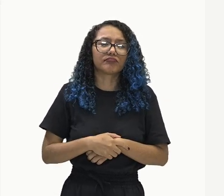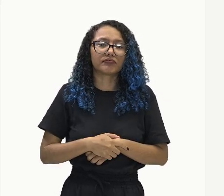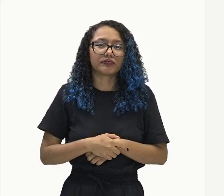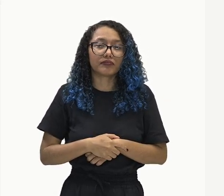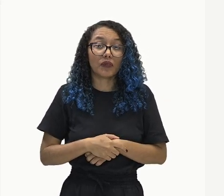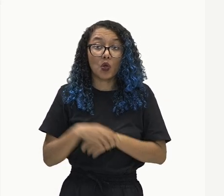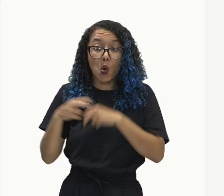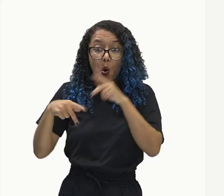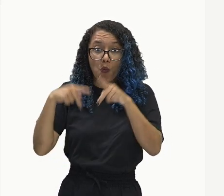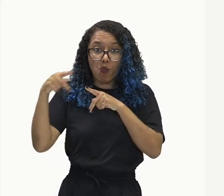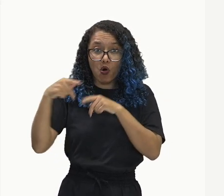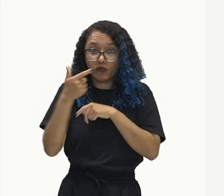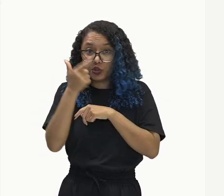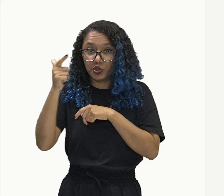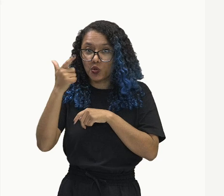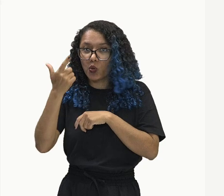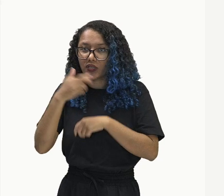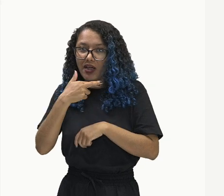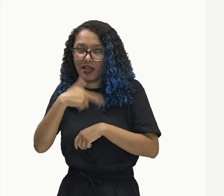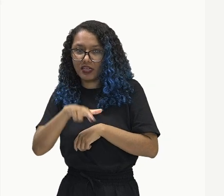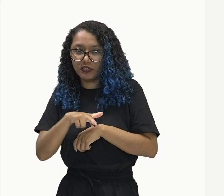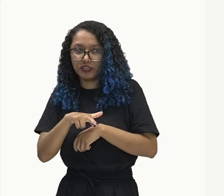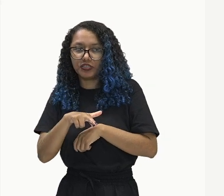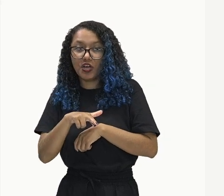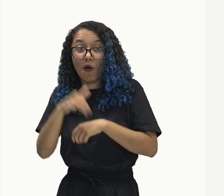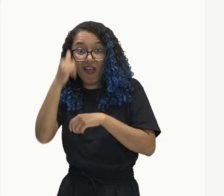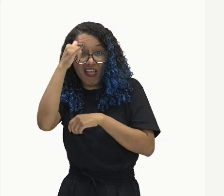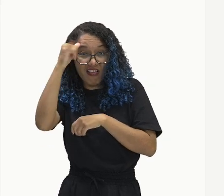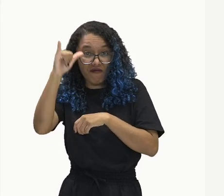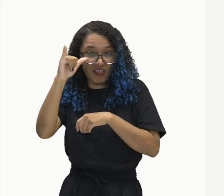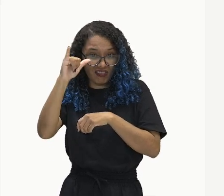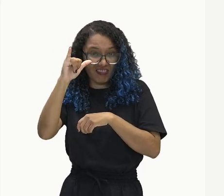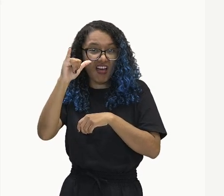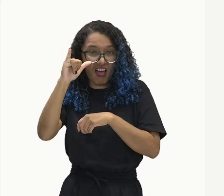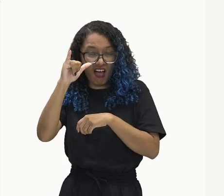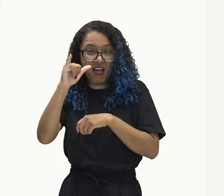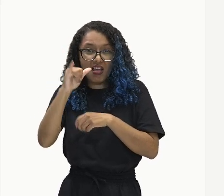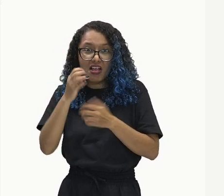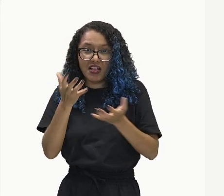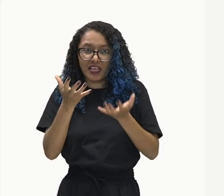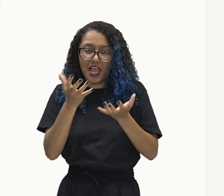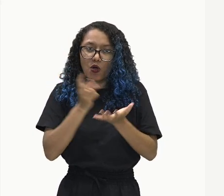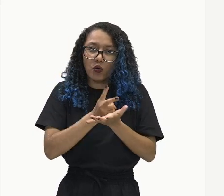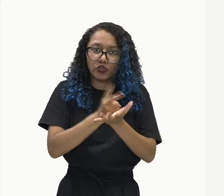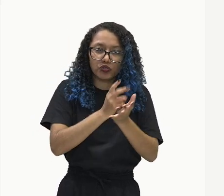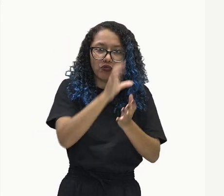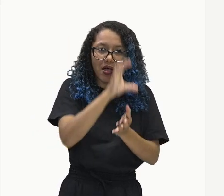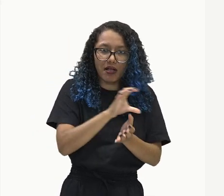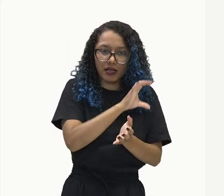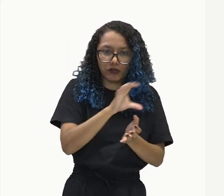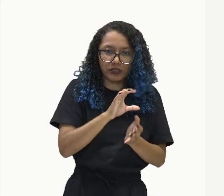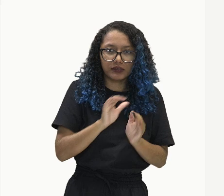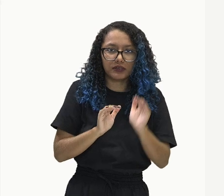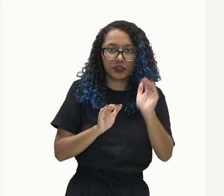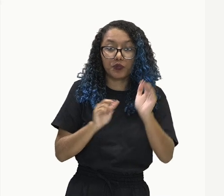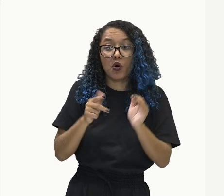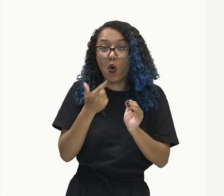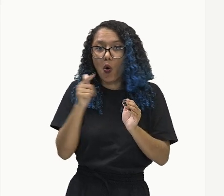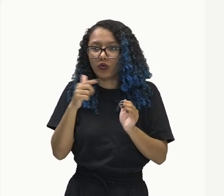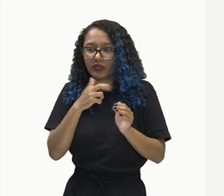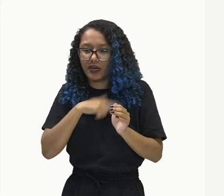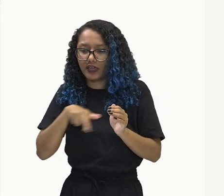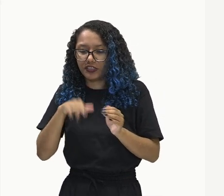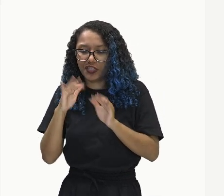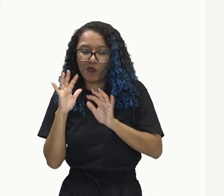que possuíam outras religiões, em detrimento às religiões católicas, e além disso, temiam o poder